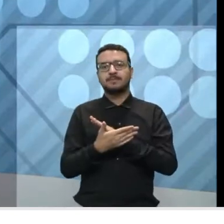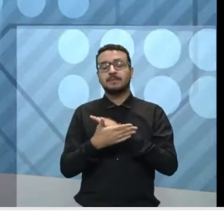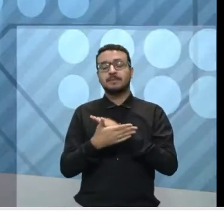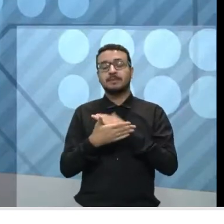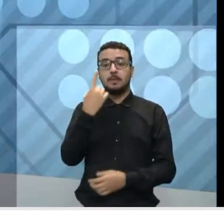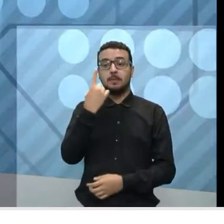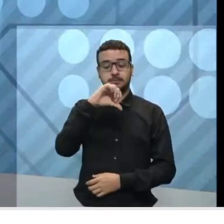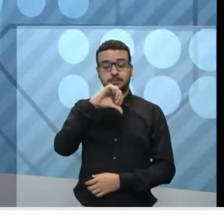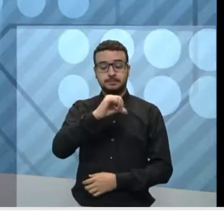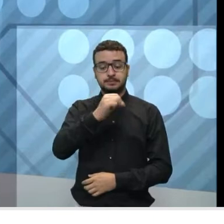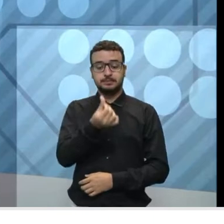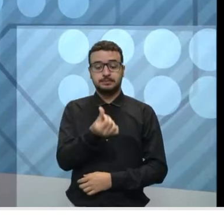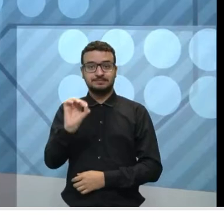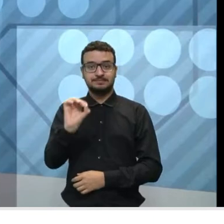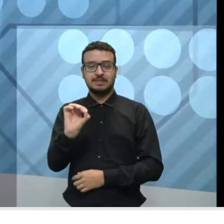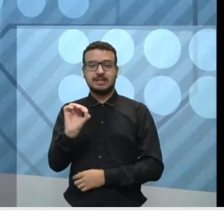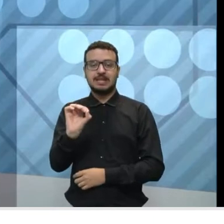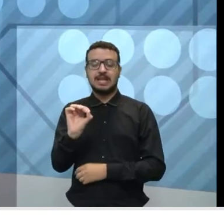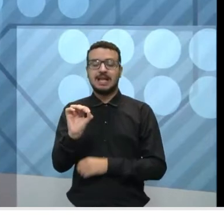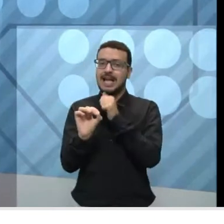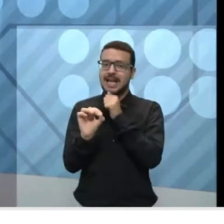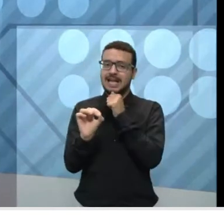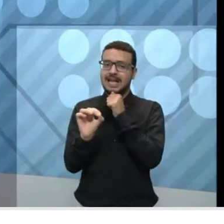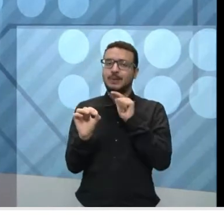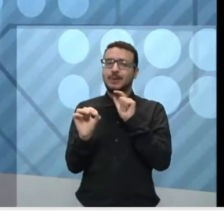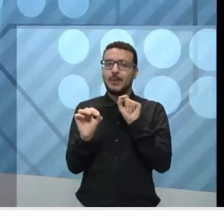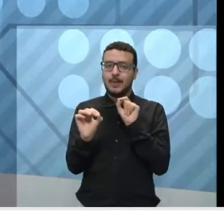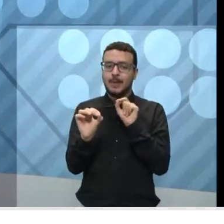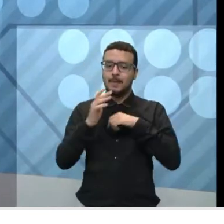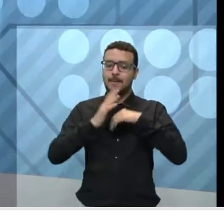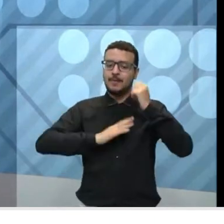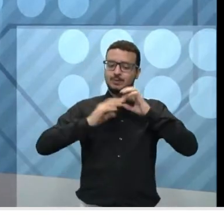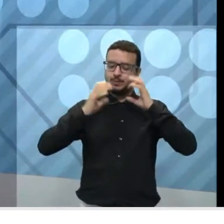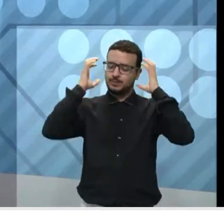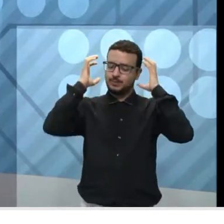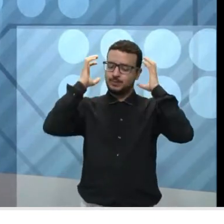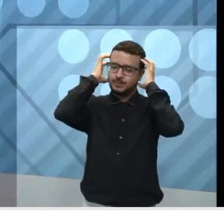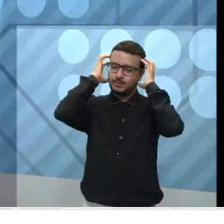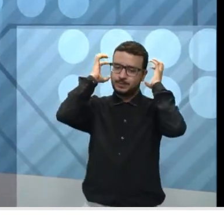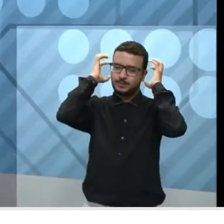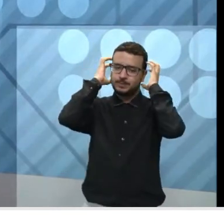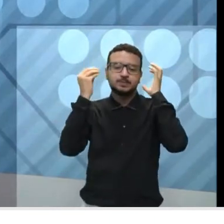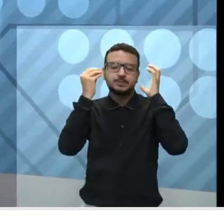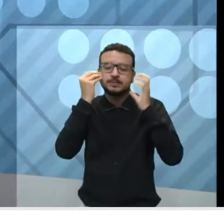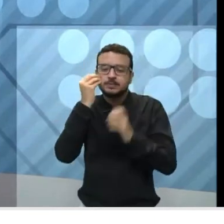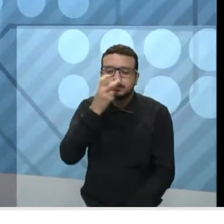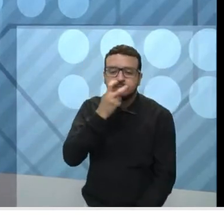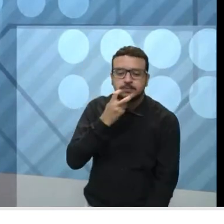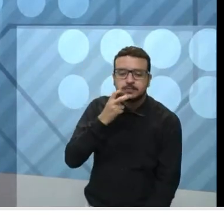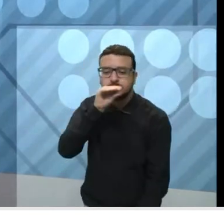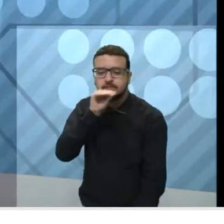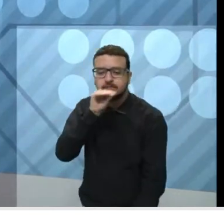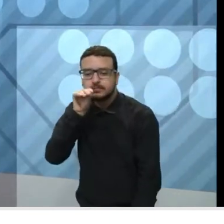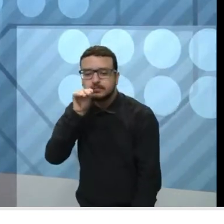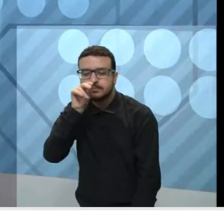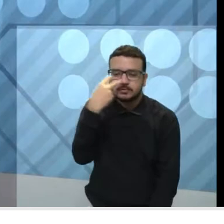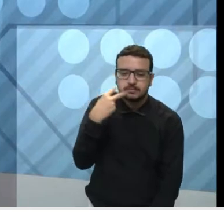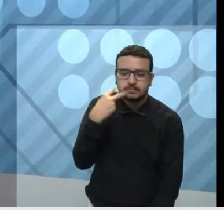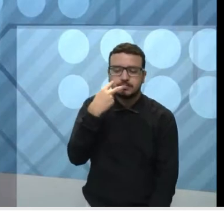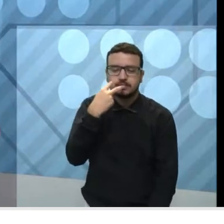de fala, treinamento de leitura orofacial, assim por diante. Então, quem que fazia esse